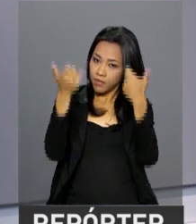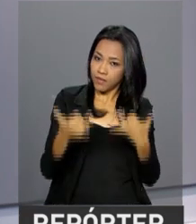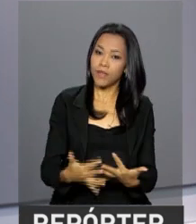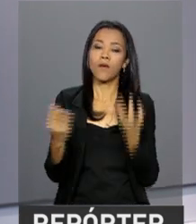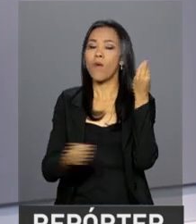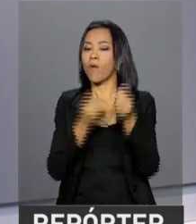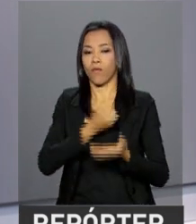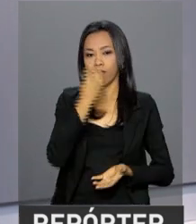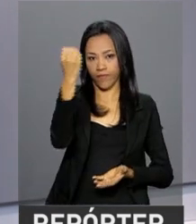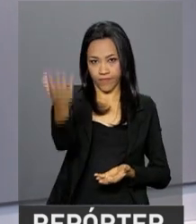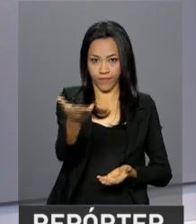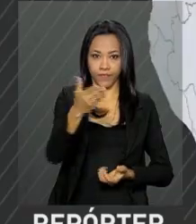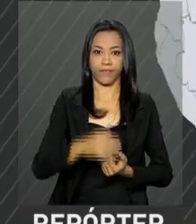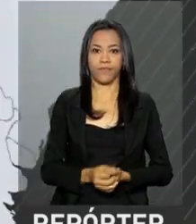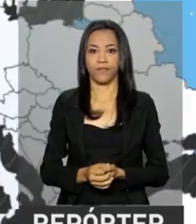da viagem